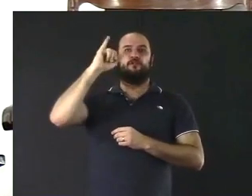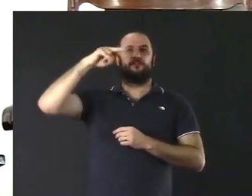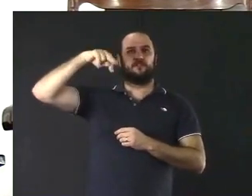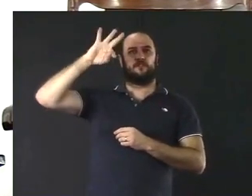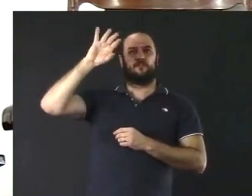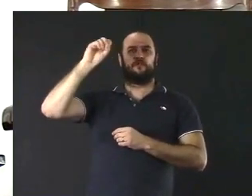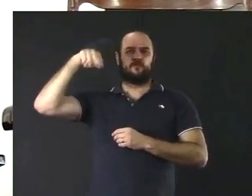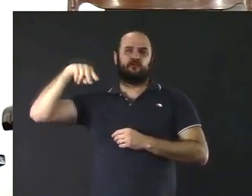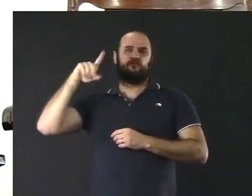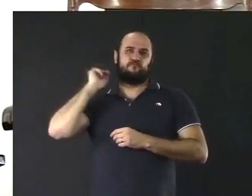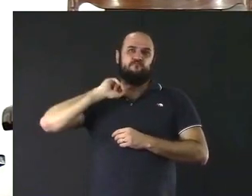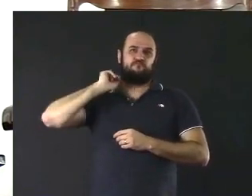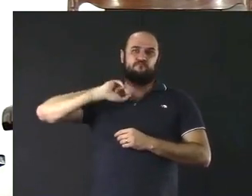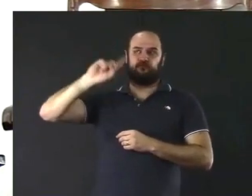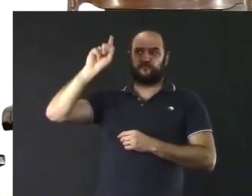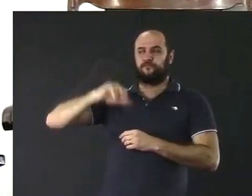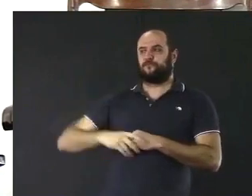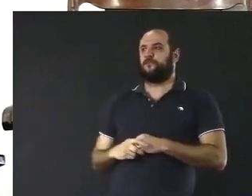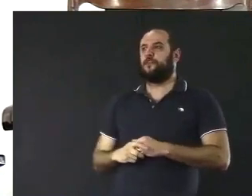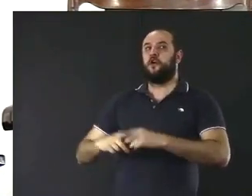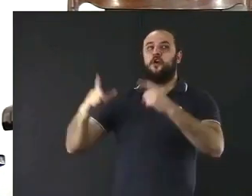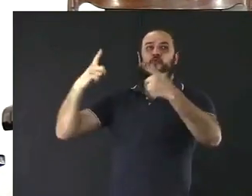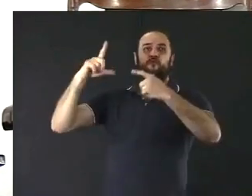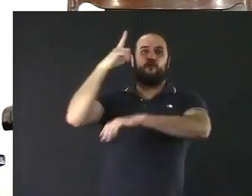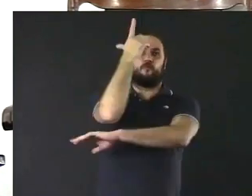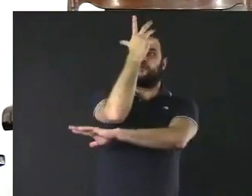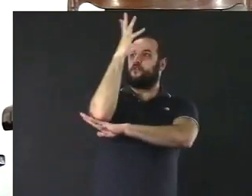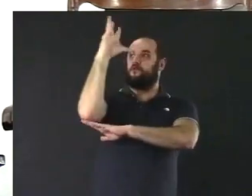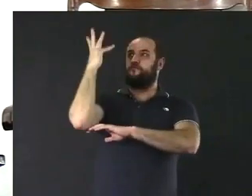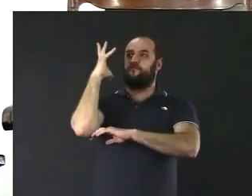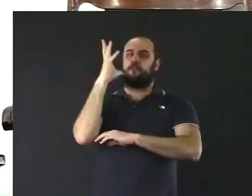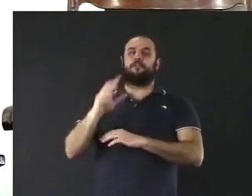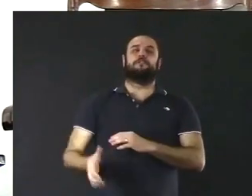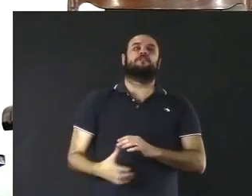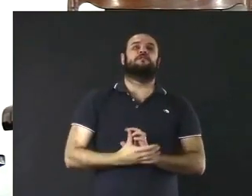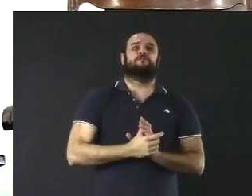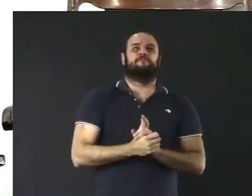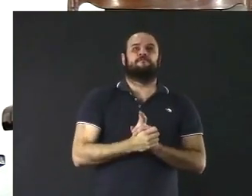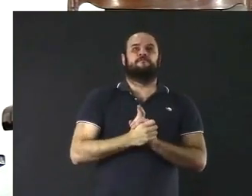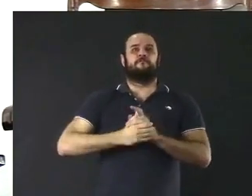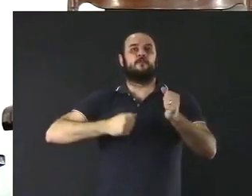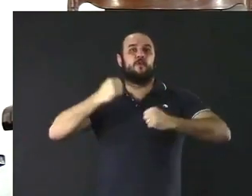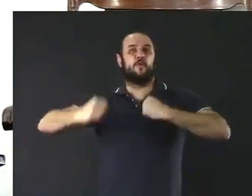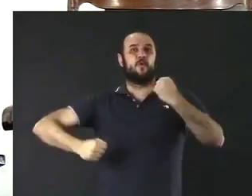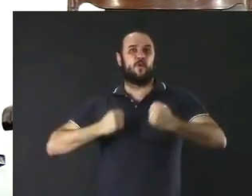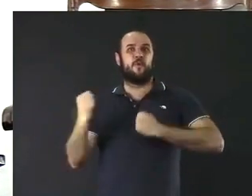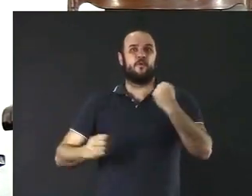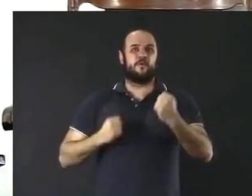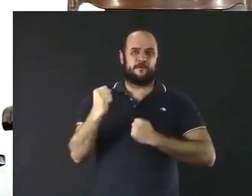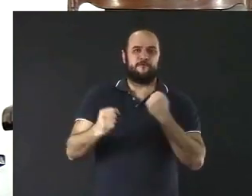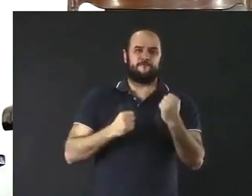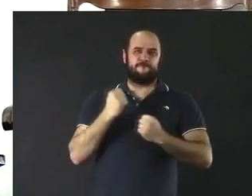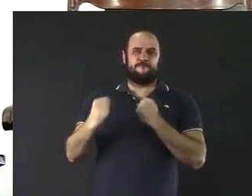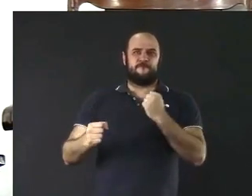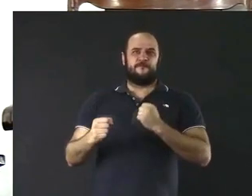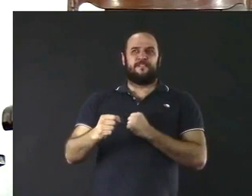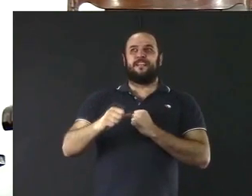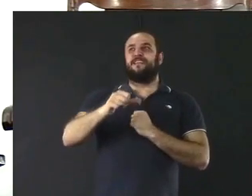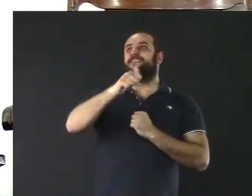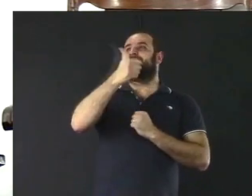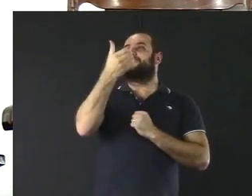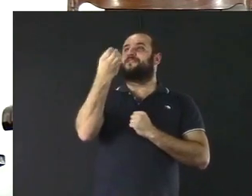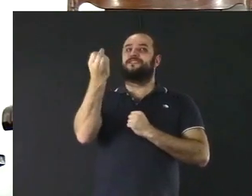ela acontece ali numa reserva florestal. É uma corrida, é uma maratona de